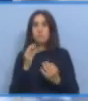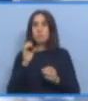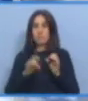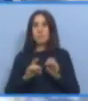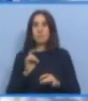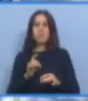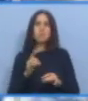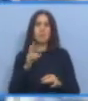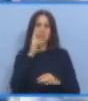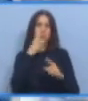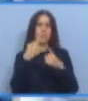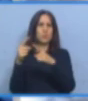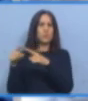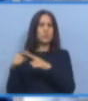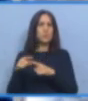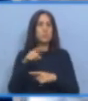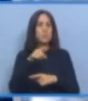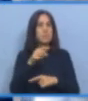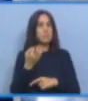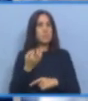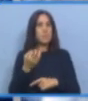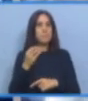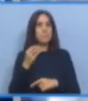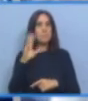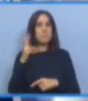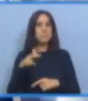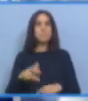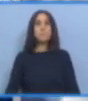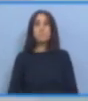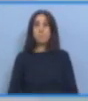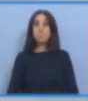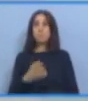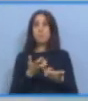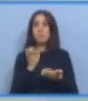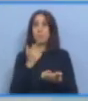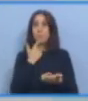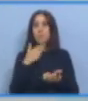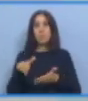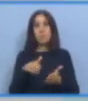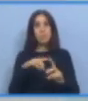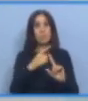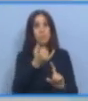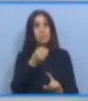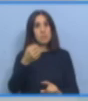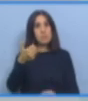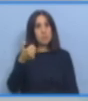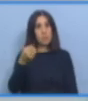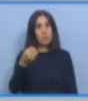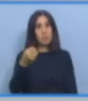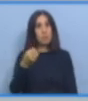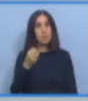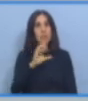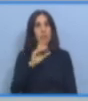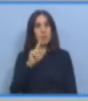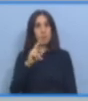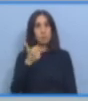passa. Há também outros gases, mas é isso que se está a passar. Por isso é tão relevante a tal estratégia para, em 2050, o Sim, carbono sem